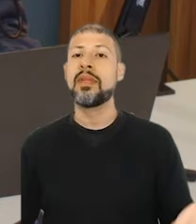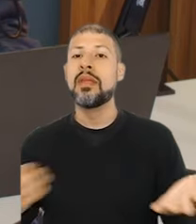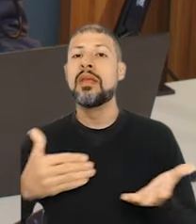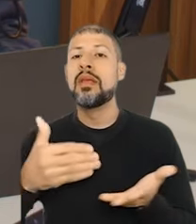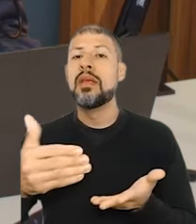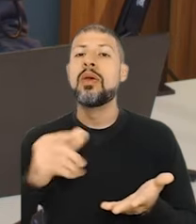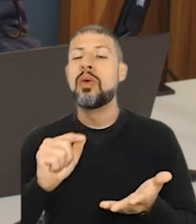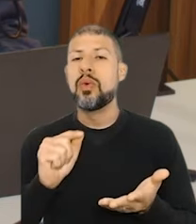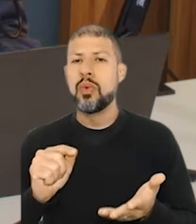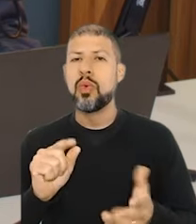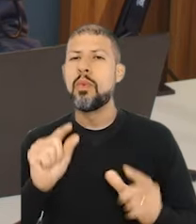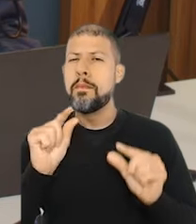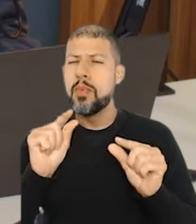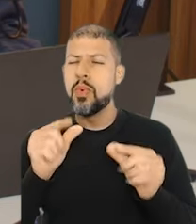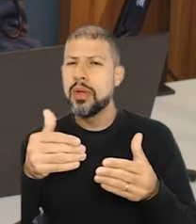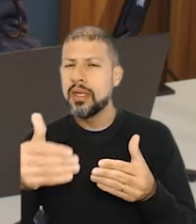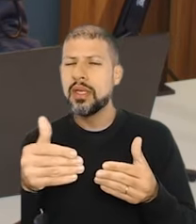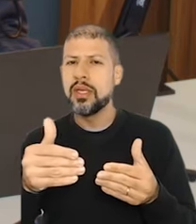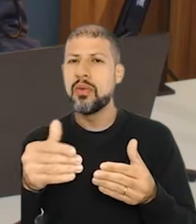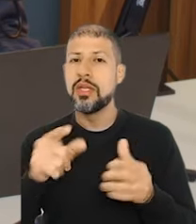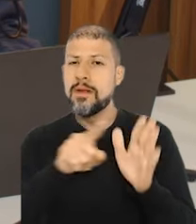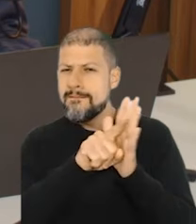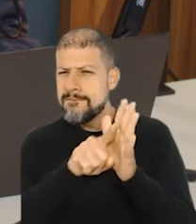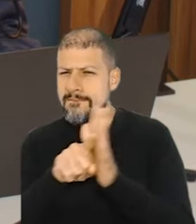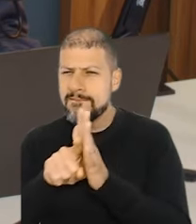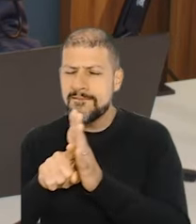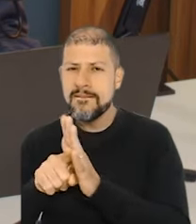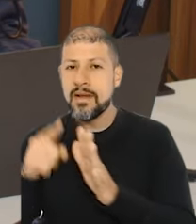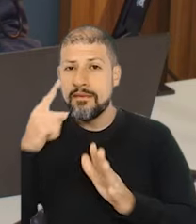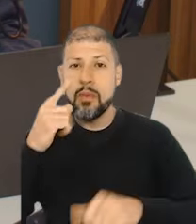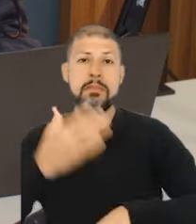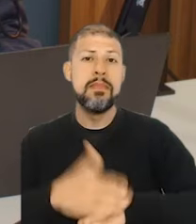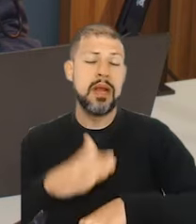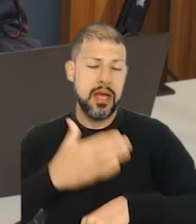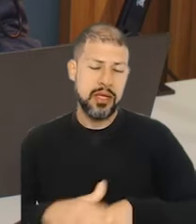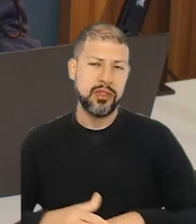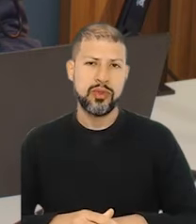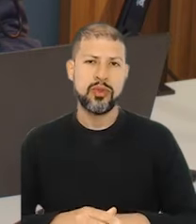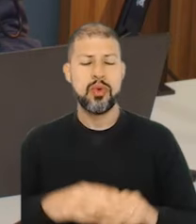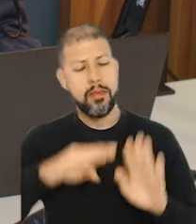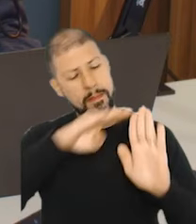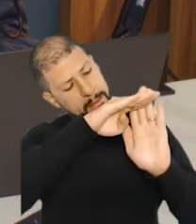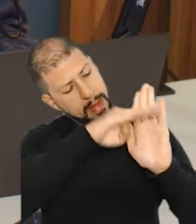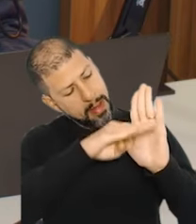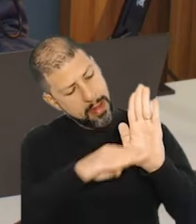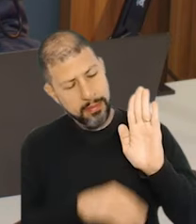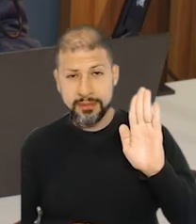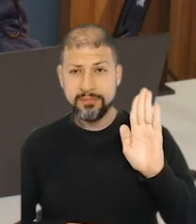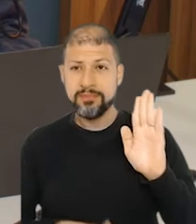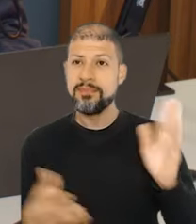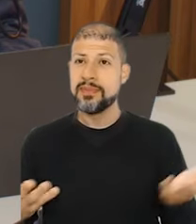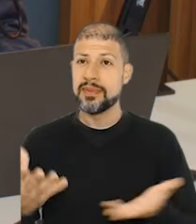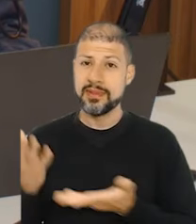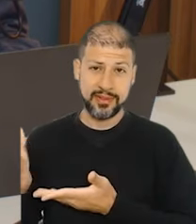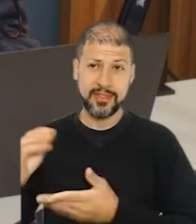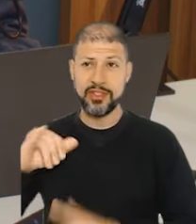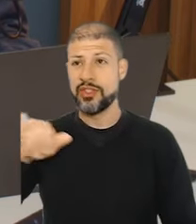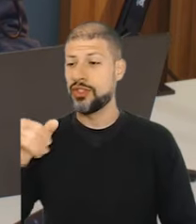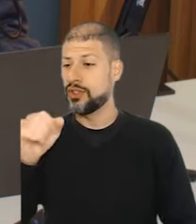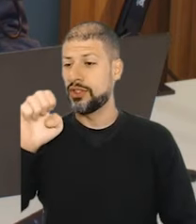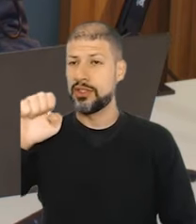então entrar um pouquinho nessa questão e de apurar né de fazer o prático é o passo a passo então G vai agora nos